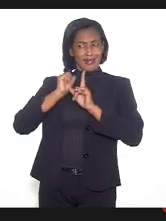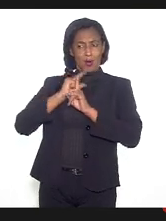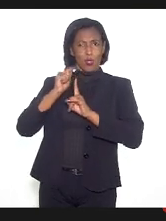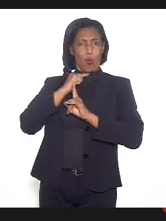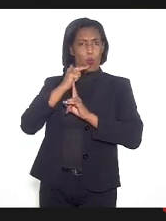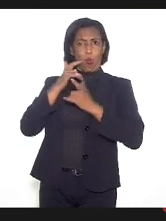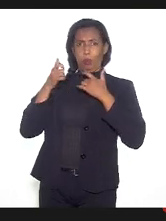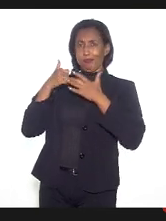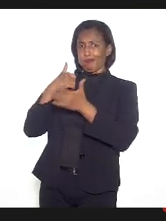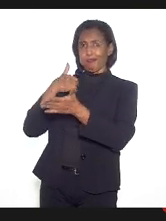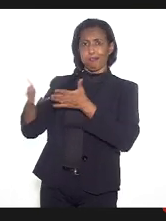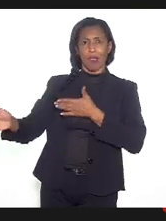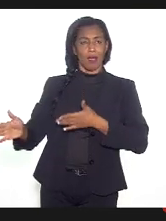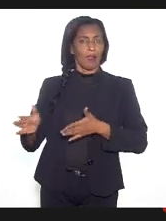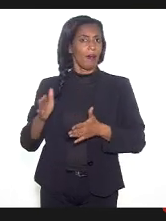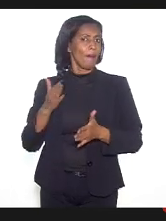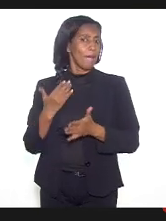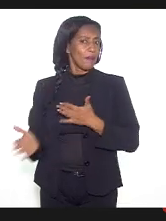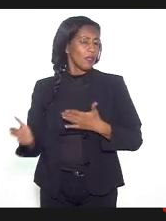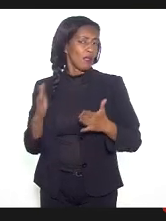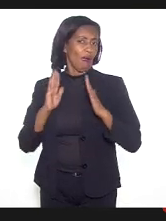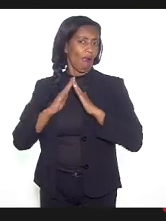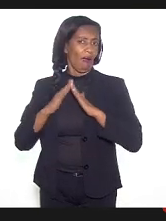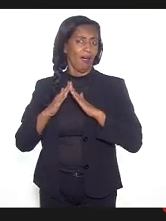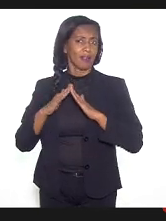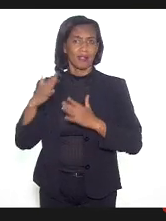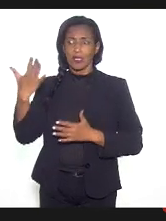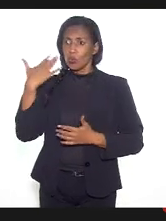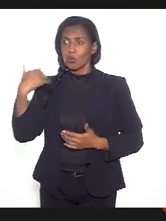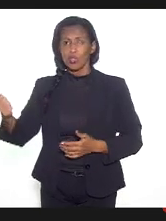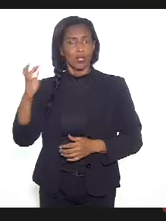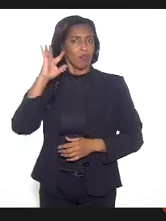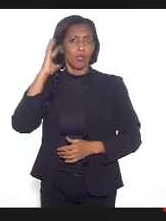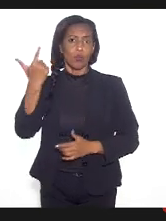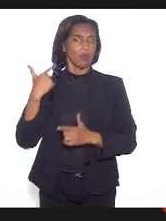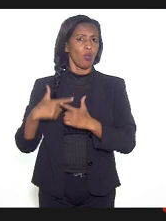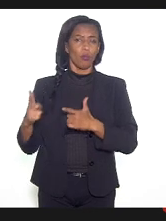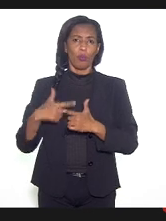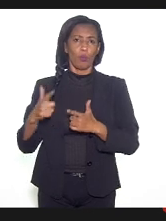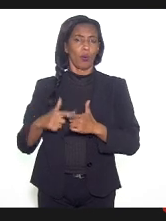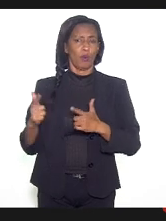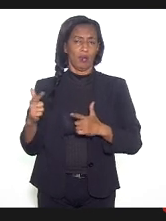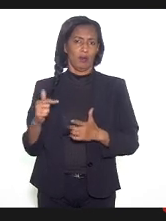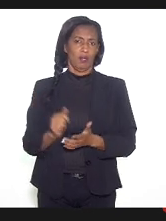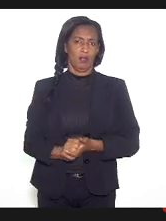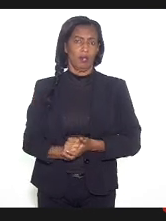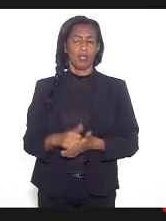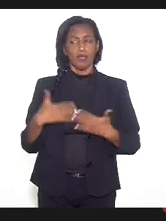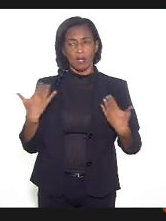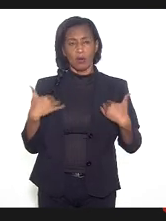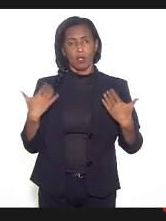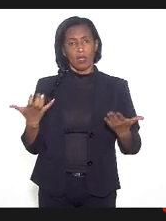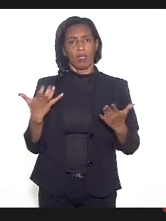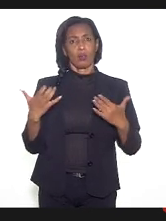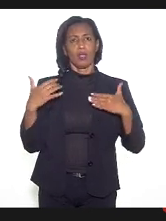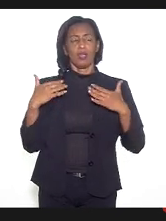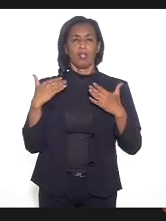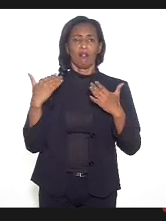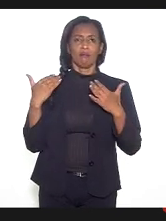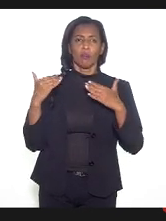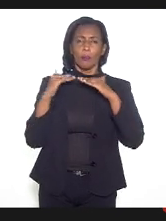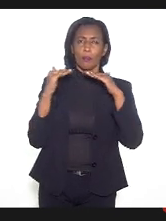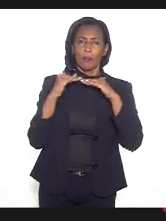e não são chamados, não resolvem de uma vez por toda esse caso. Então, eu queria propor essa situação